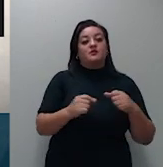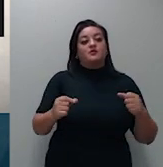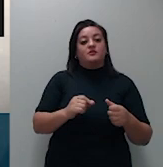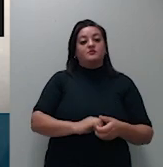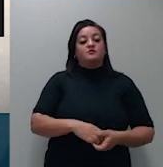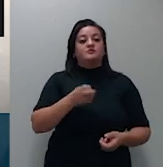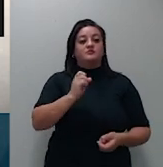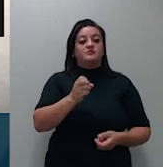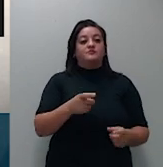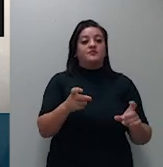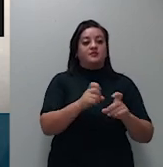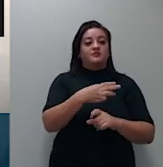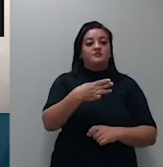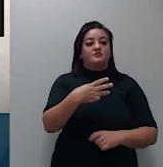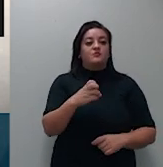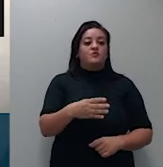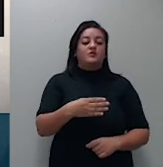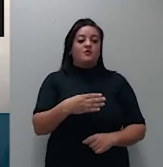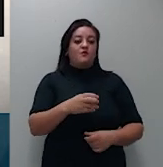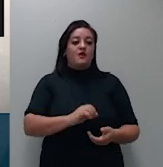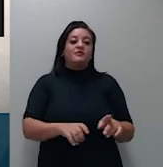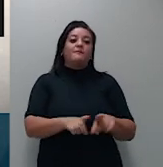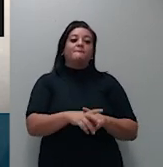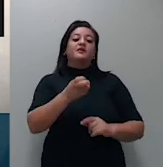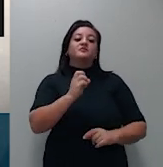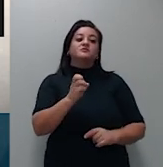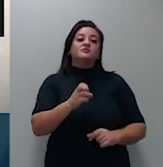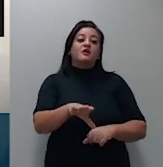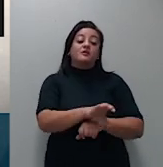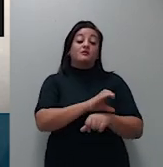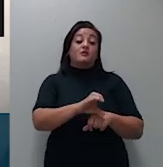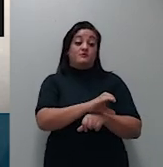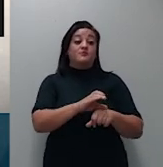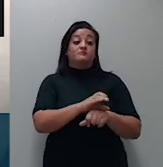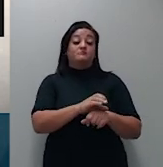554 e 35 da Carta Magna